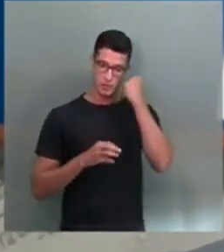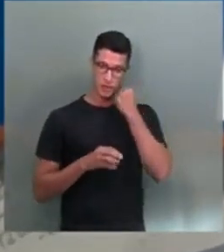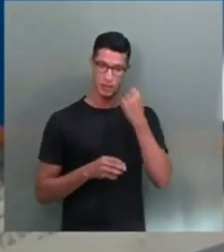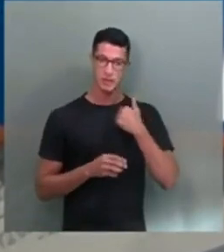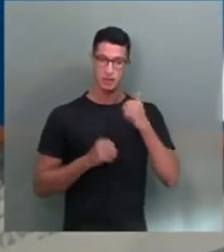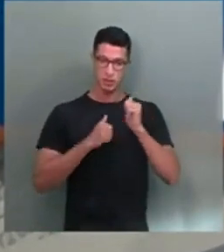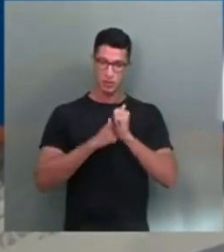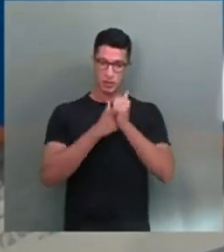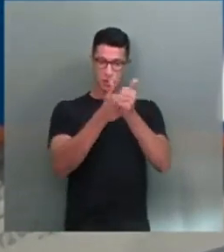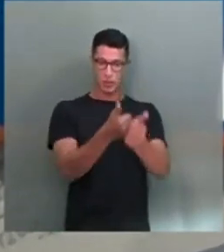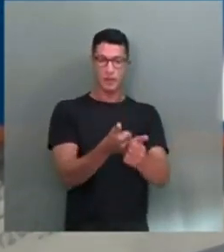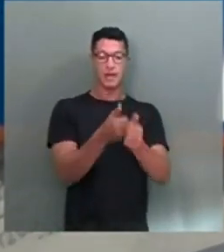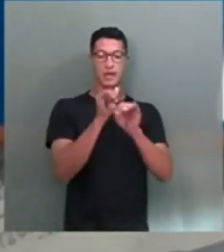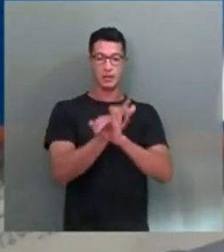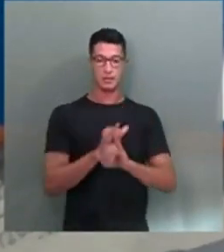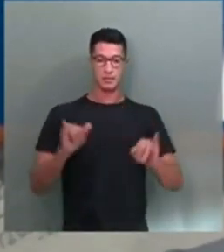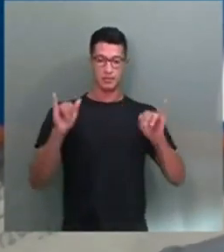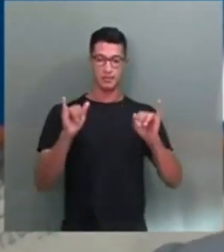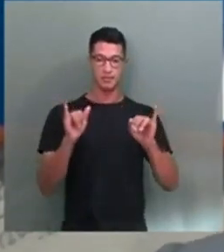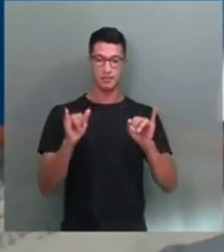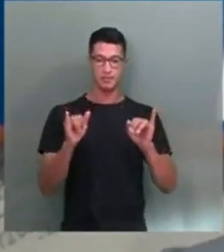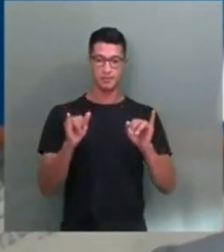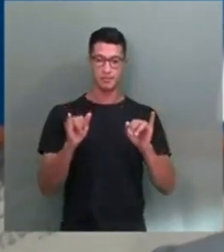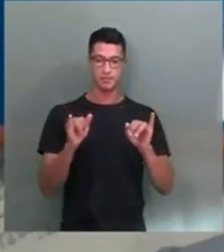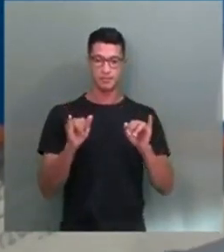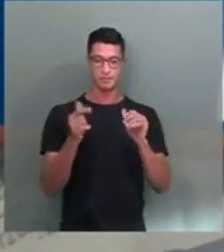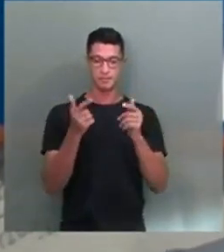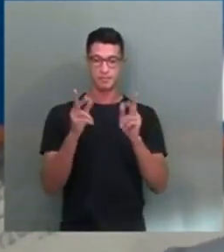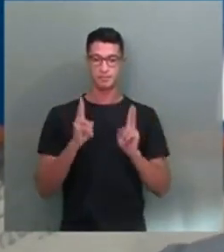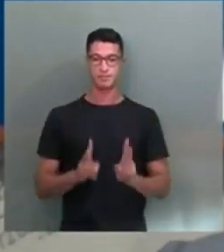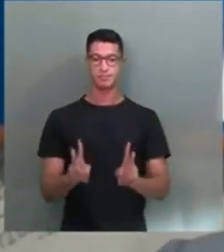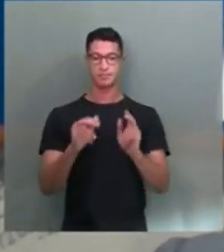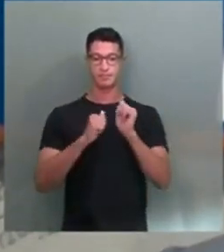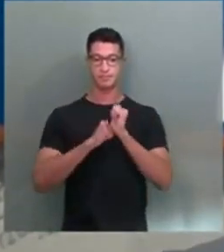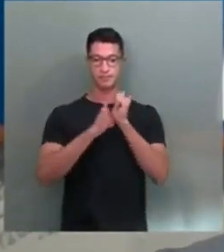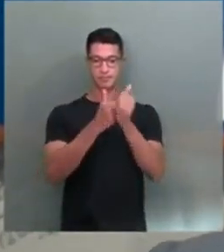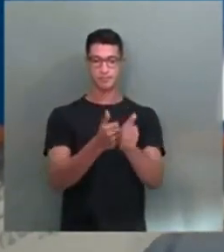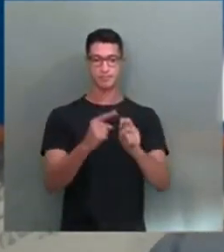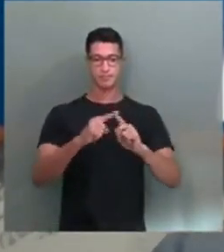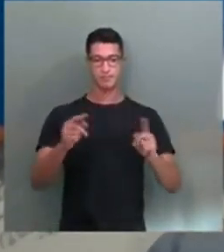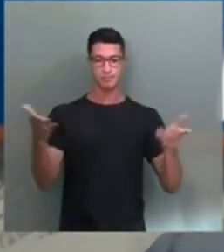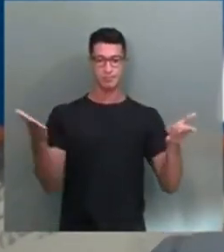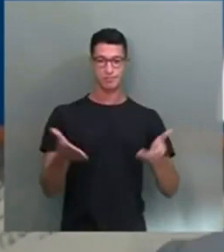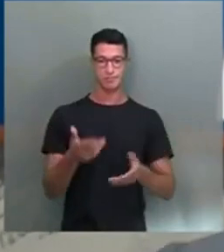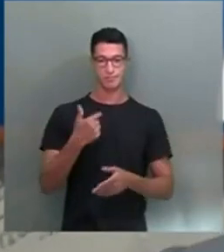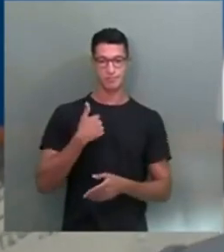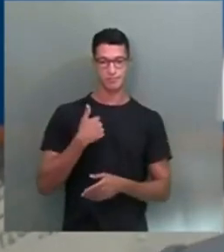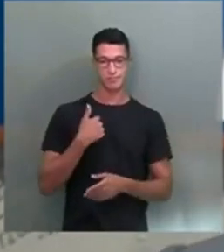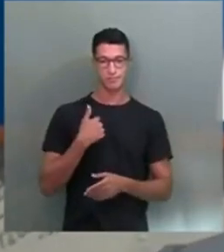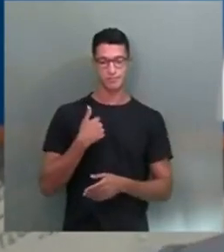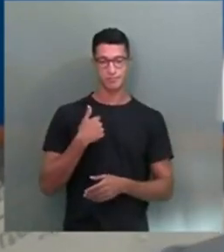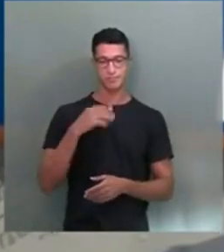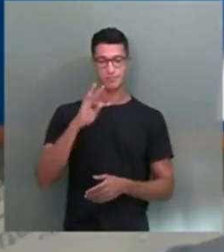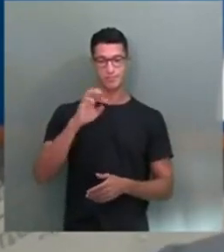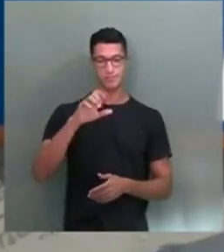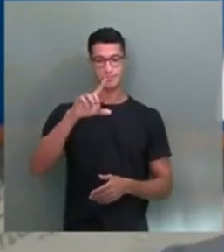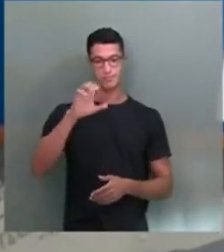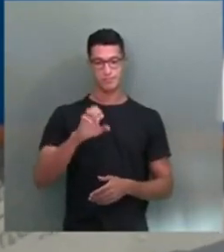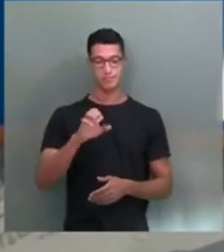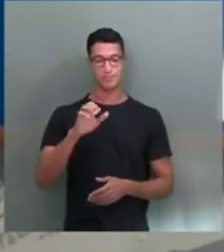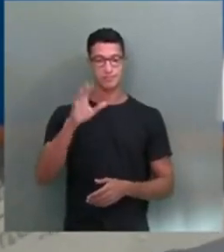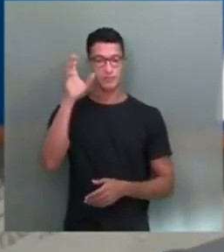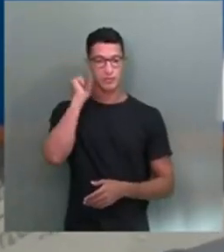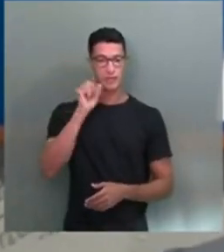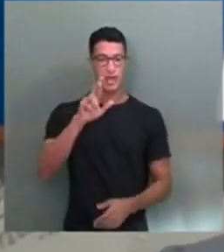Eu acompanho à distância, sempre acompanho, mas hoje sou um telespectador, um ouvinte da